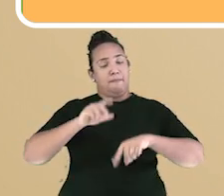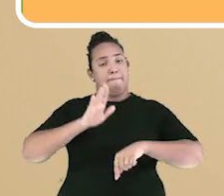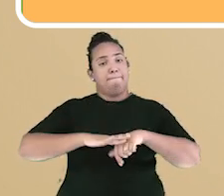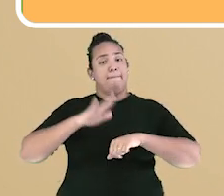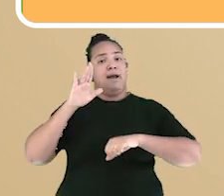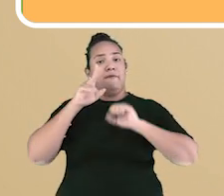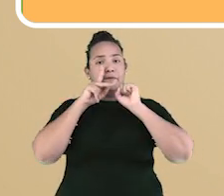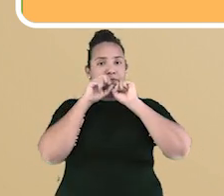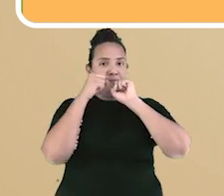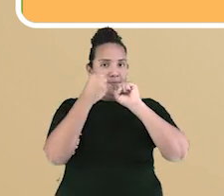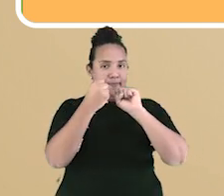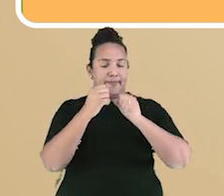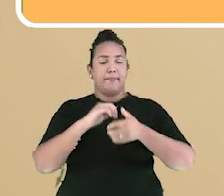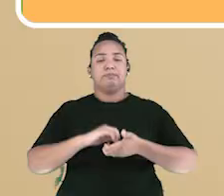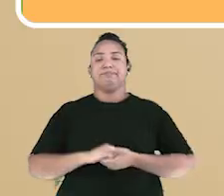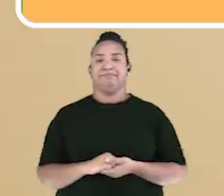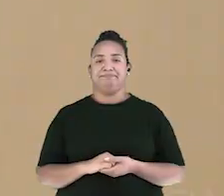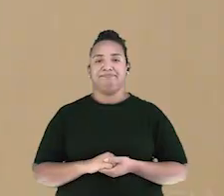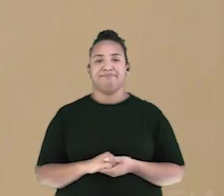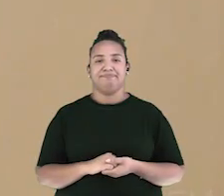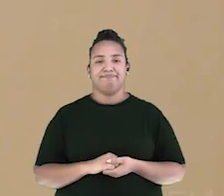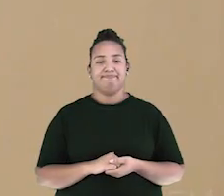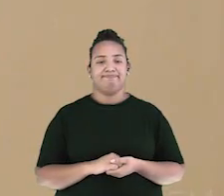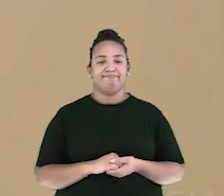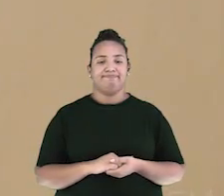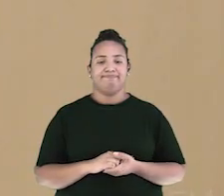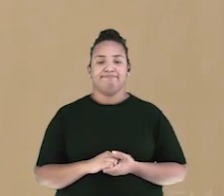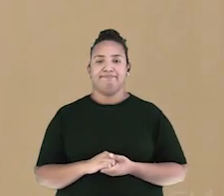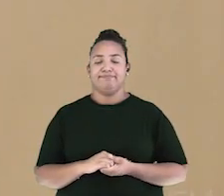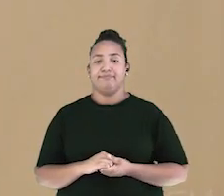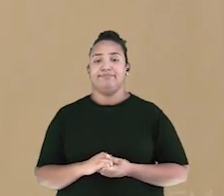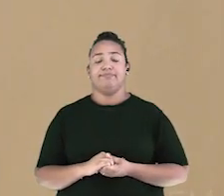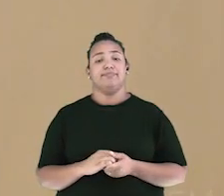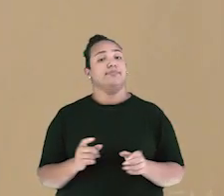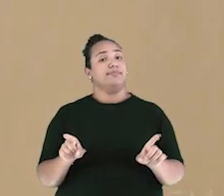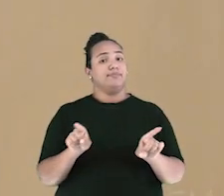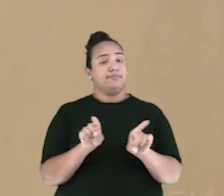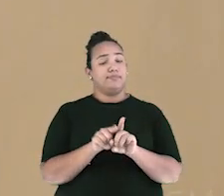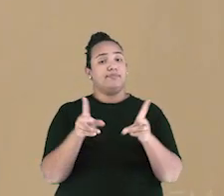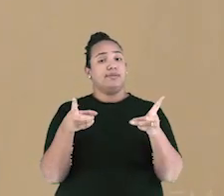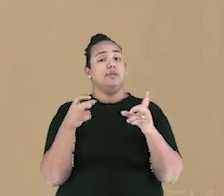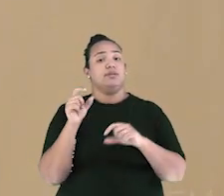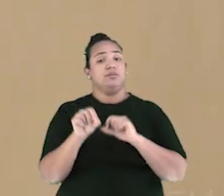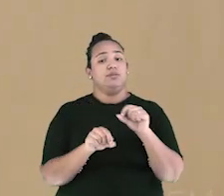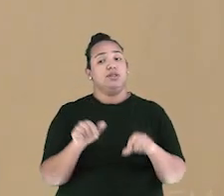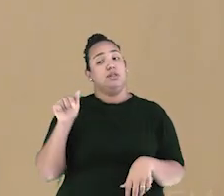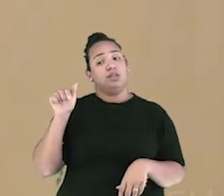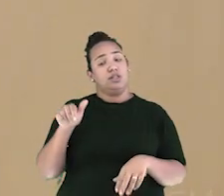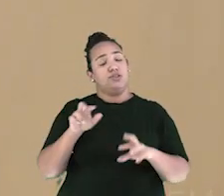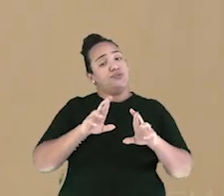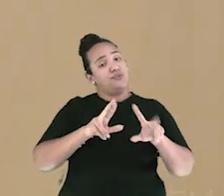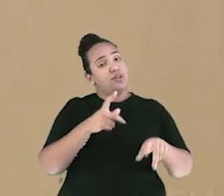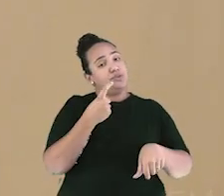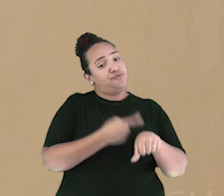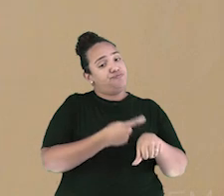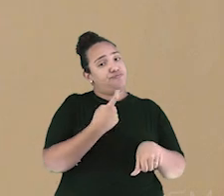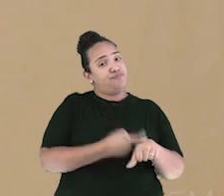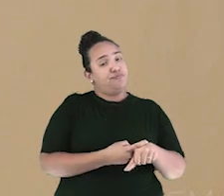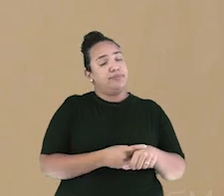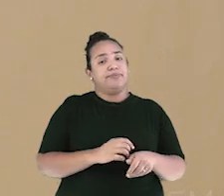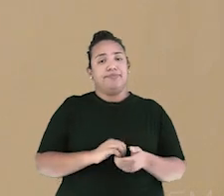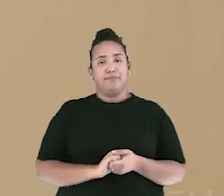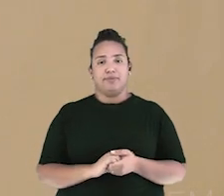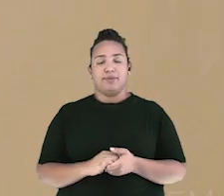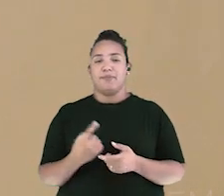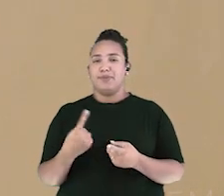tenazes, é uma construção diferente. E aí podemos ver que a tenacidade é uma propriedade diferente da dureza, Apesar de que,